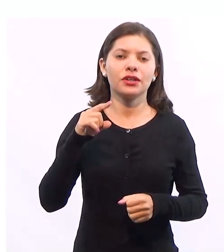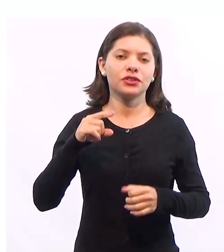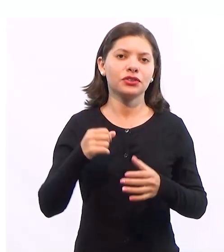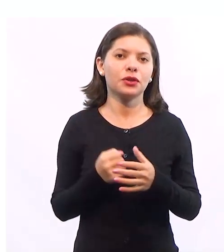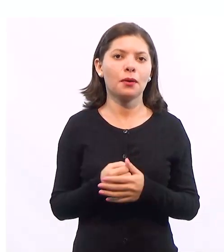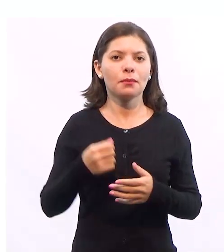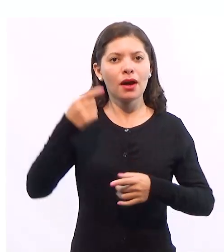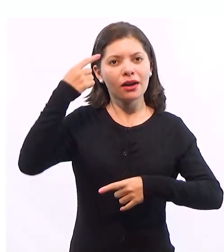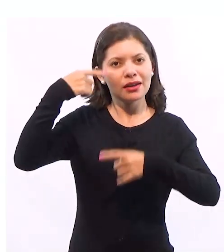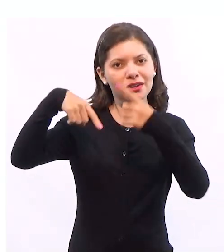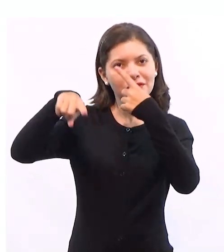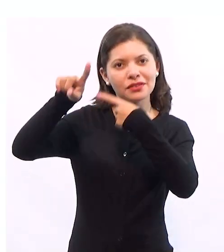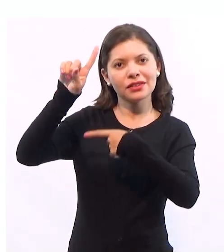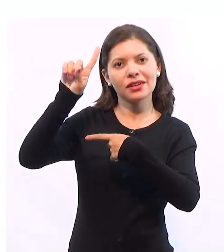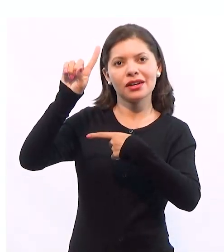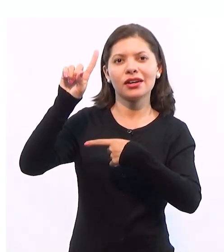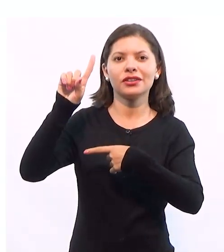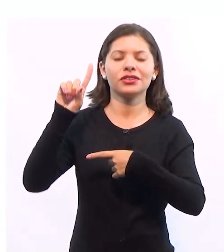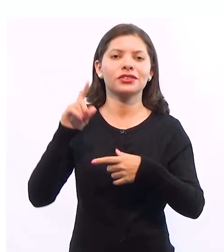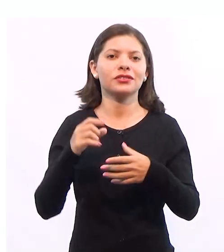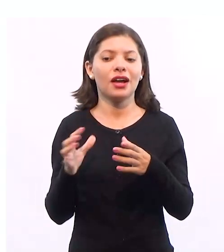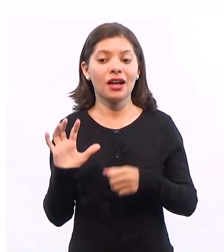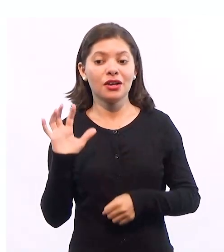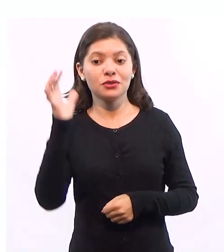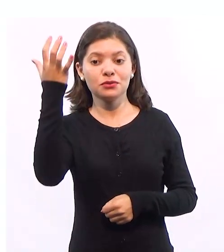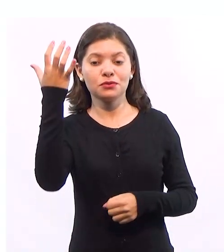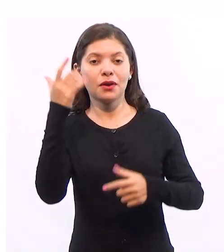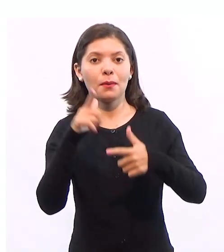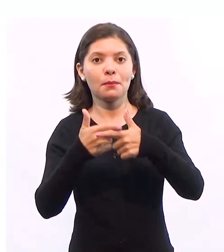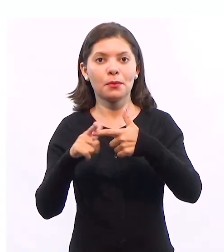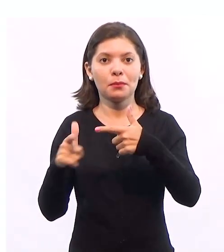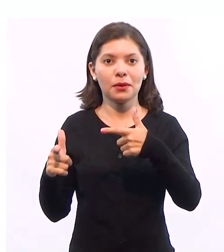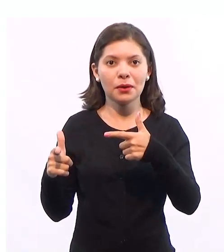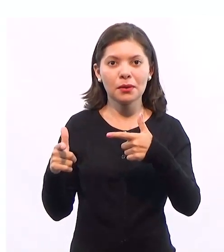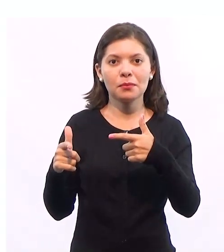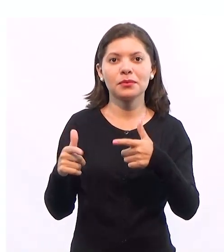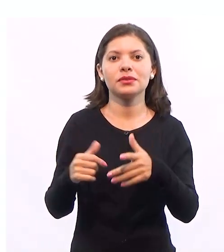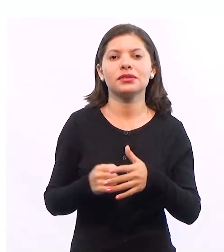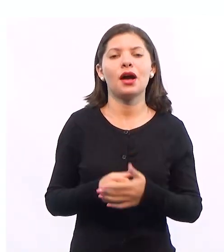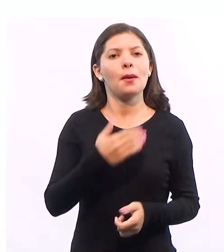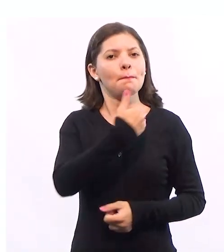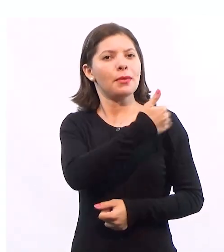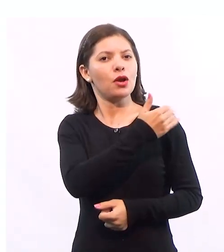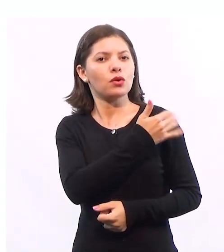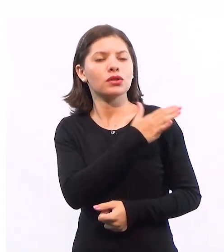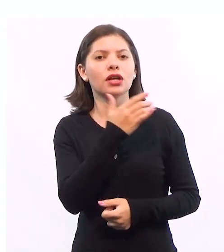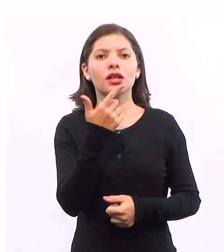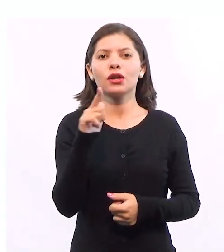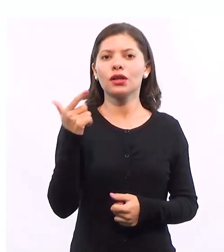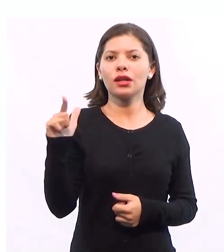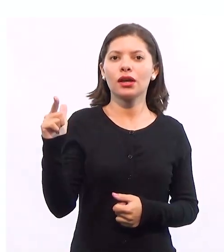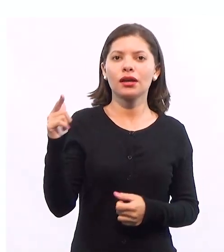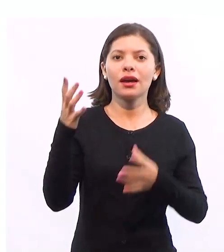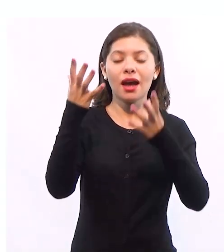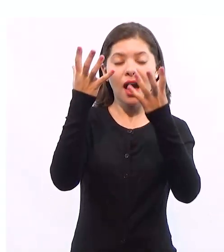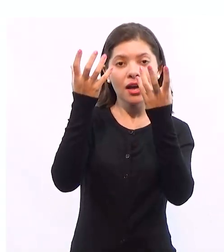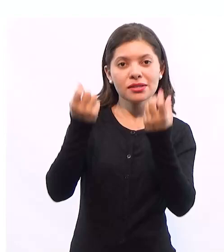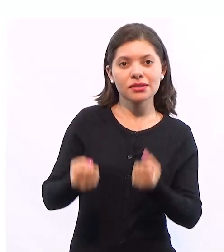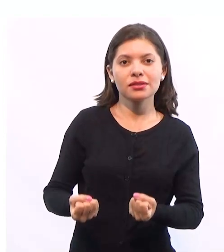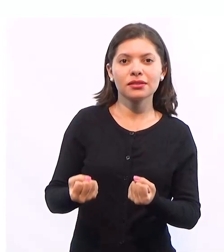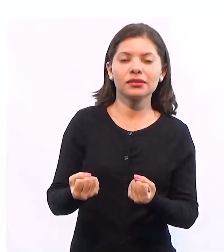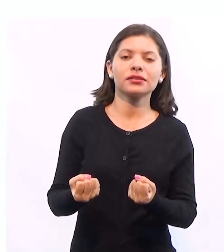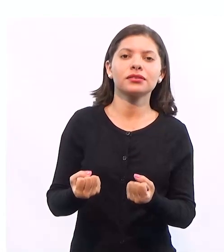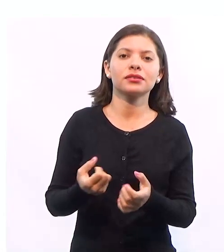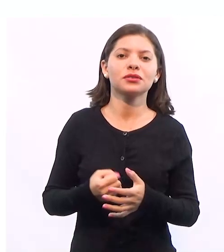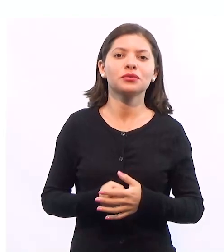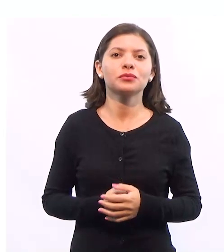criatividade, espontaneidade. Você conseguiria já resolver problemas, né? A ausência total de preconceito e, é claro, a